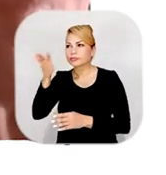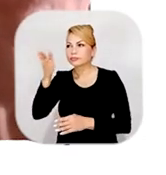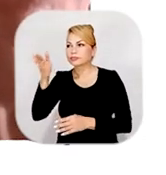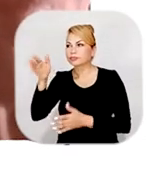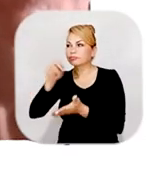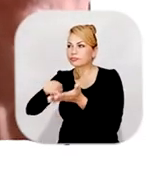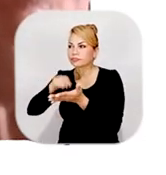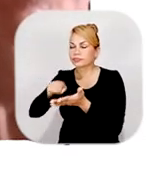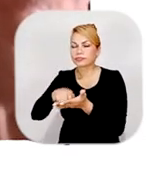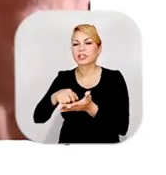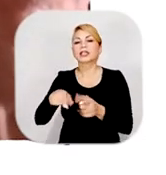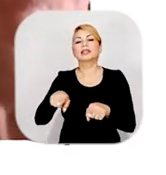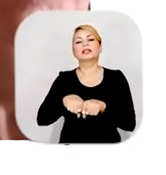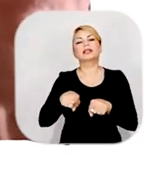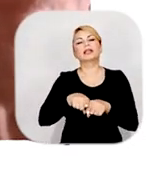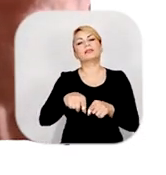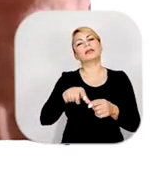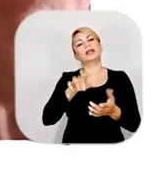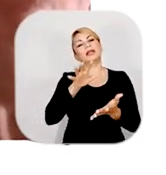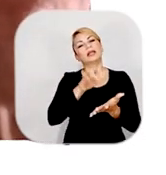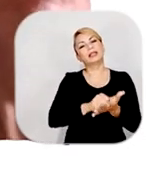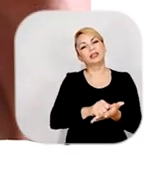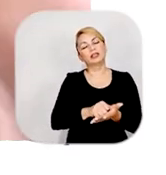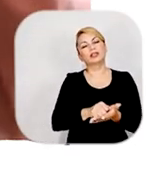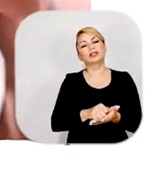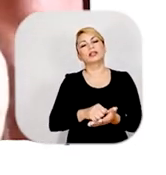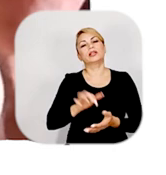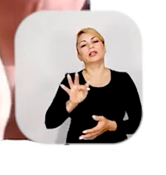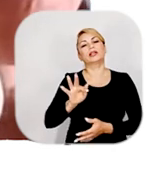o filho dele digitalizou, né?